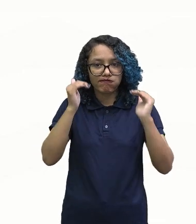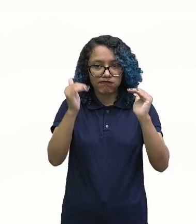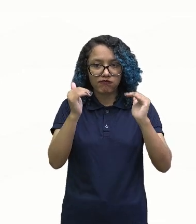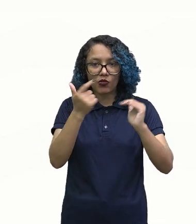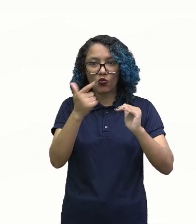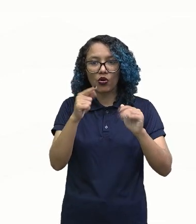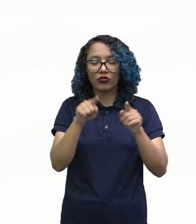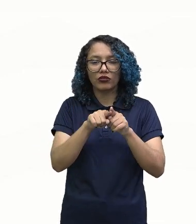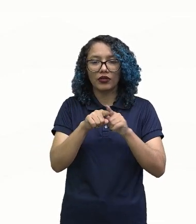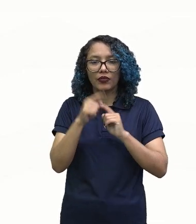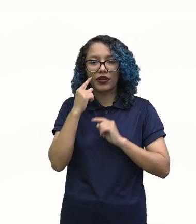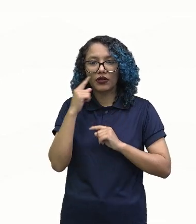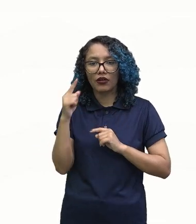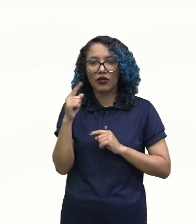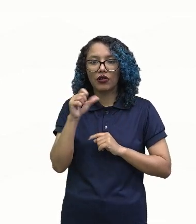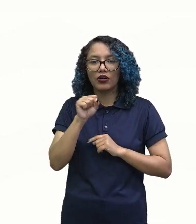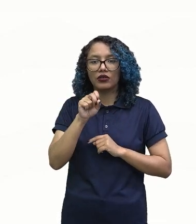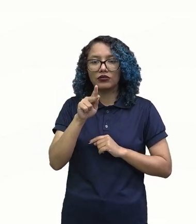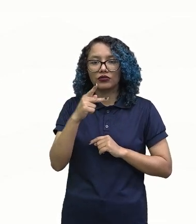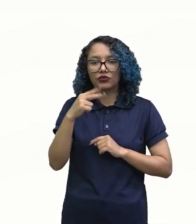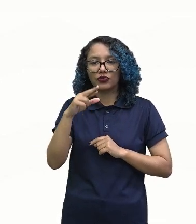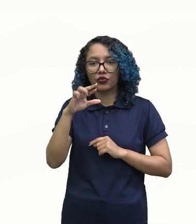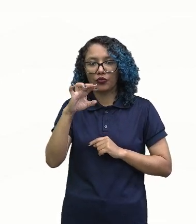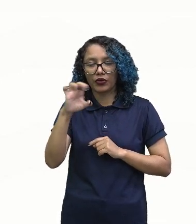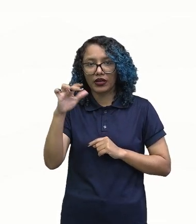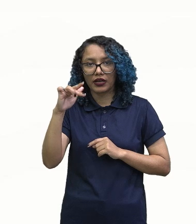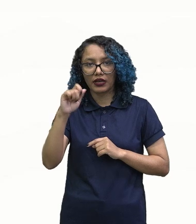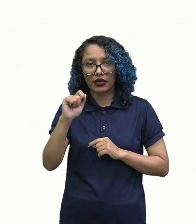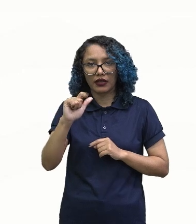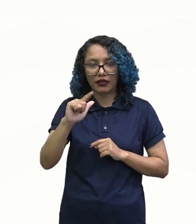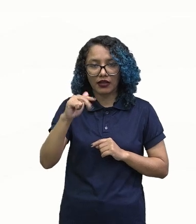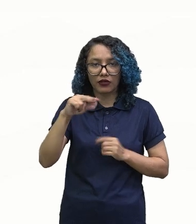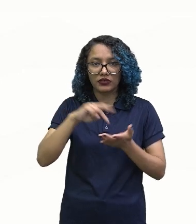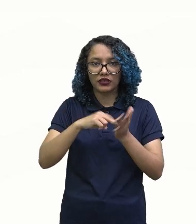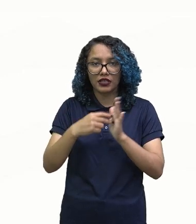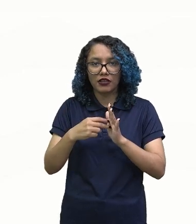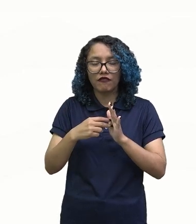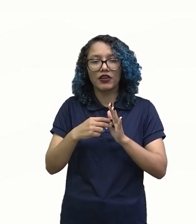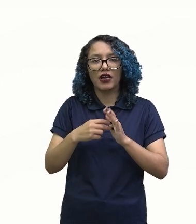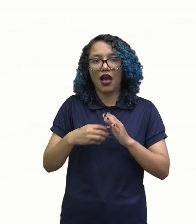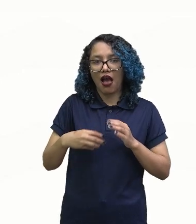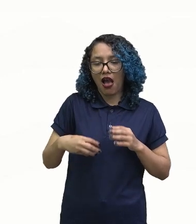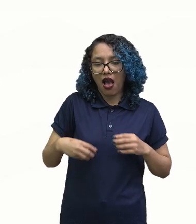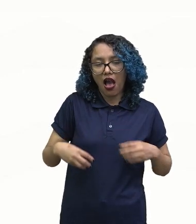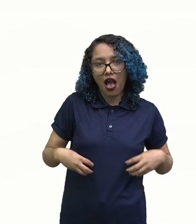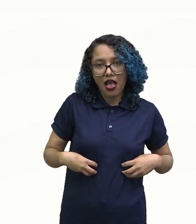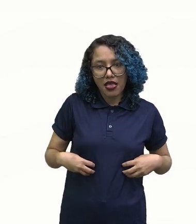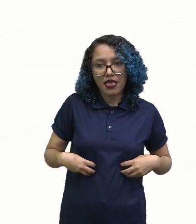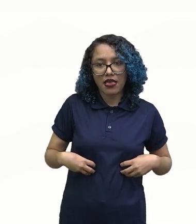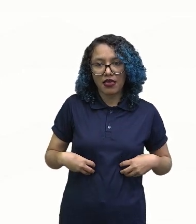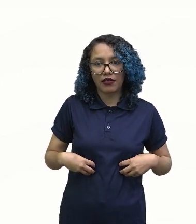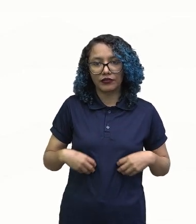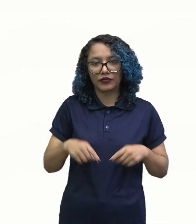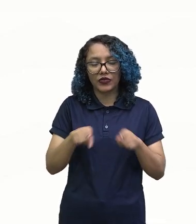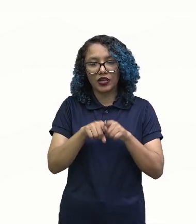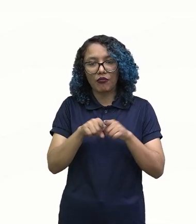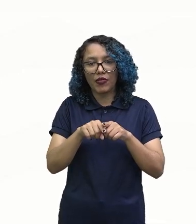aqui, fica acima dos rins, né? Sobremesa, ou seja, está acima da